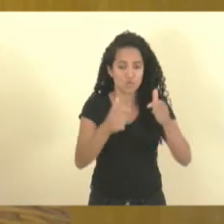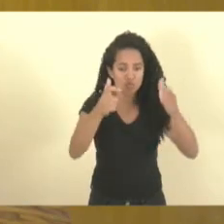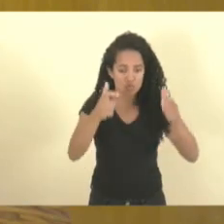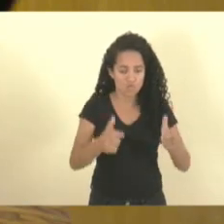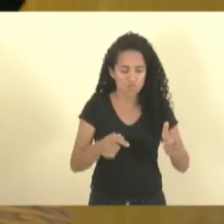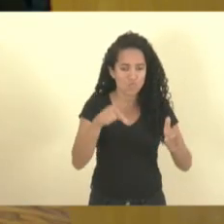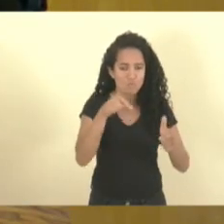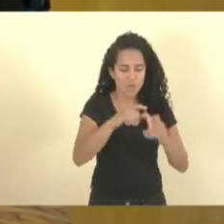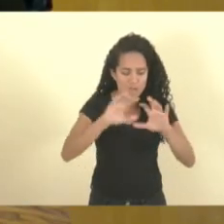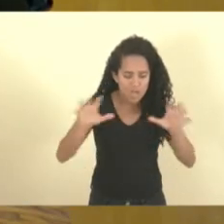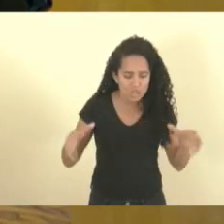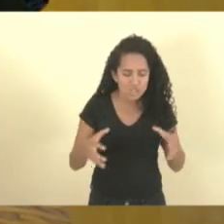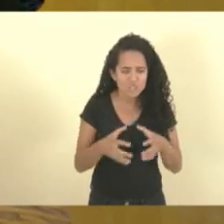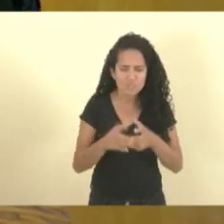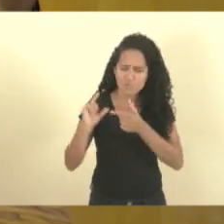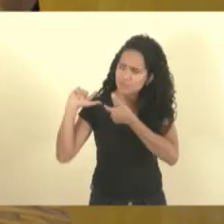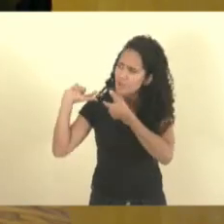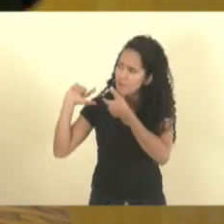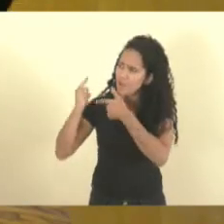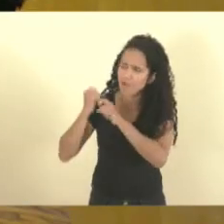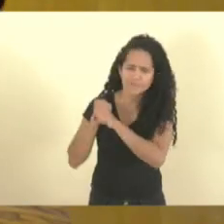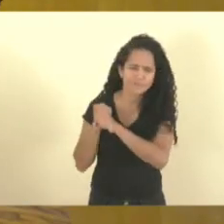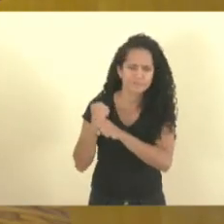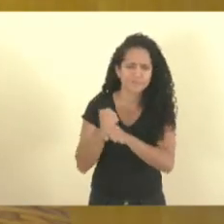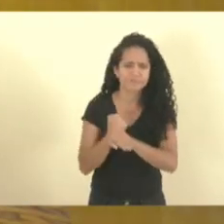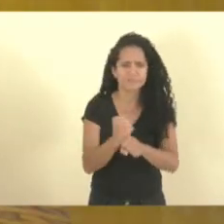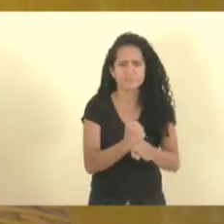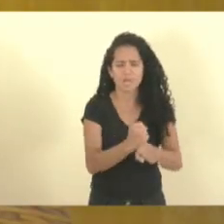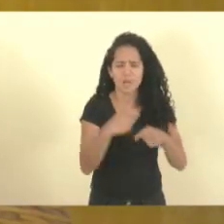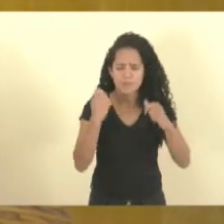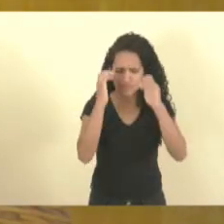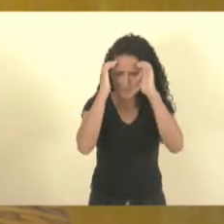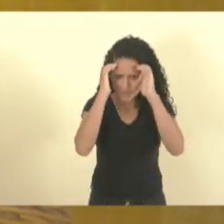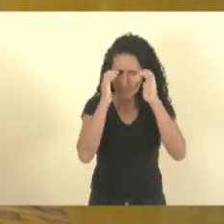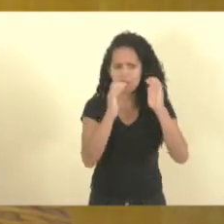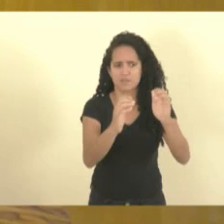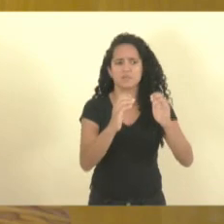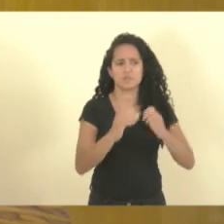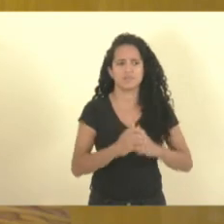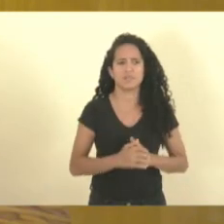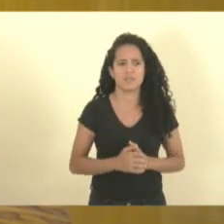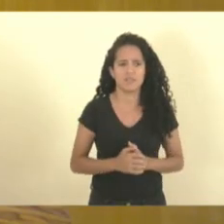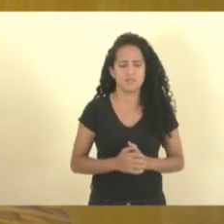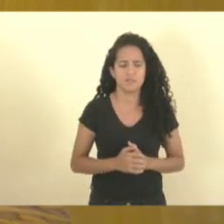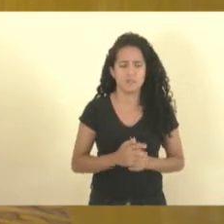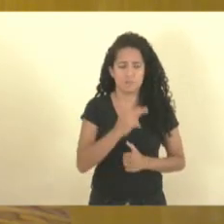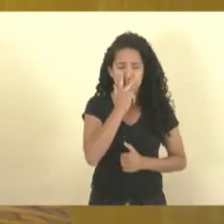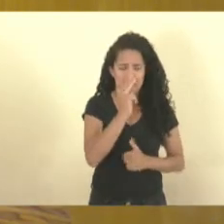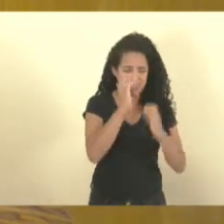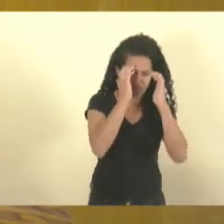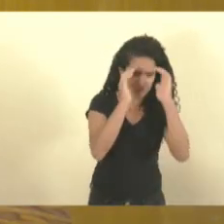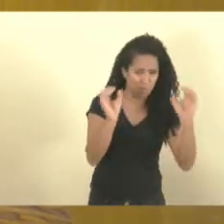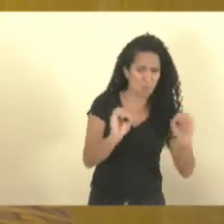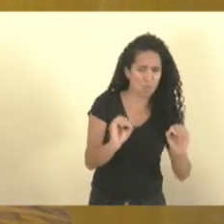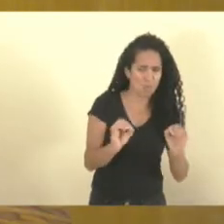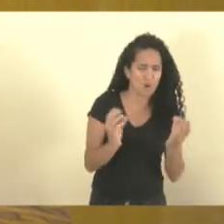time tradicional que deveria ser respeitado e não desrespeitado,